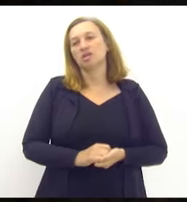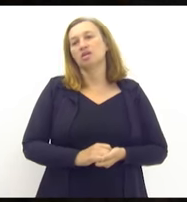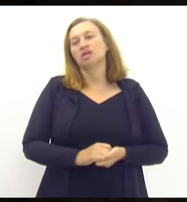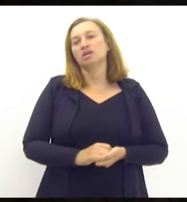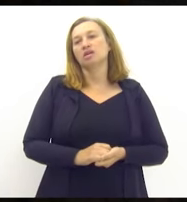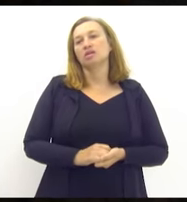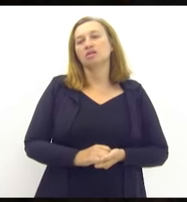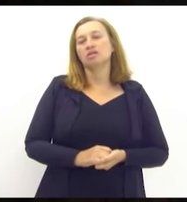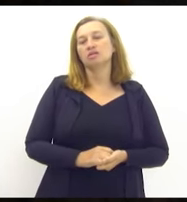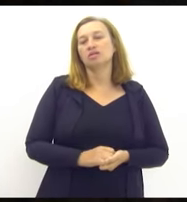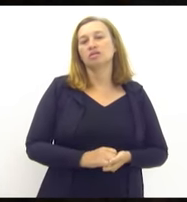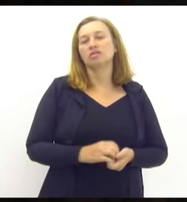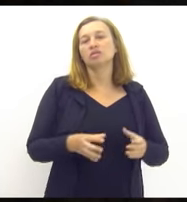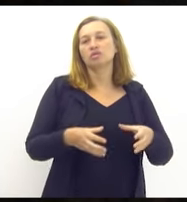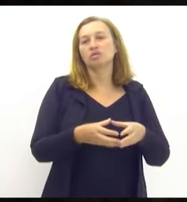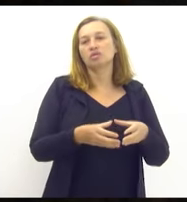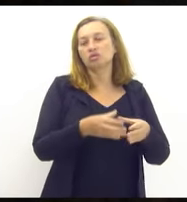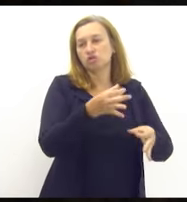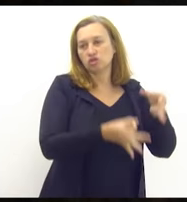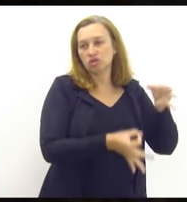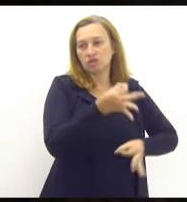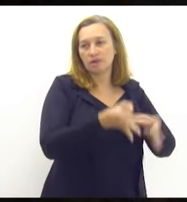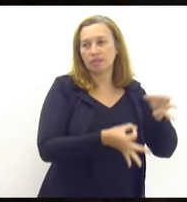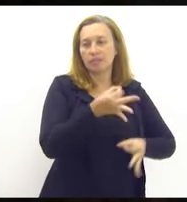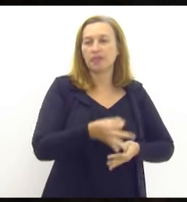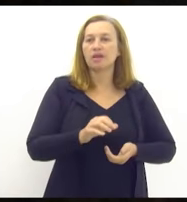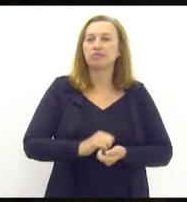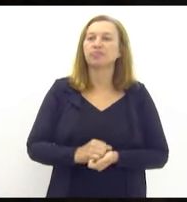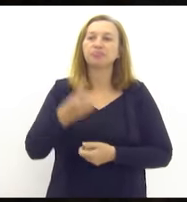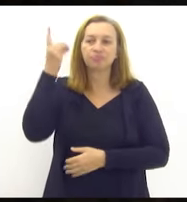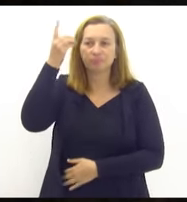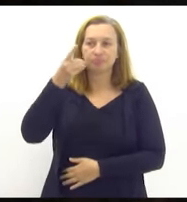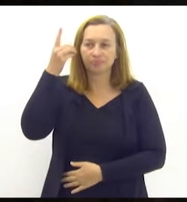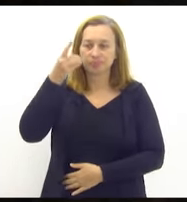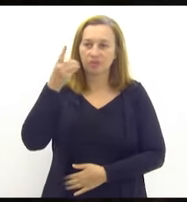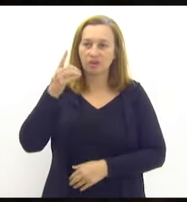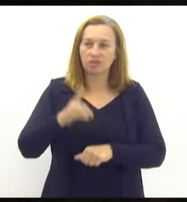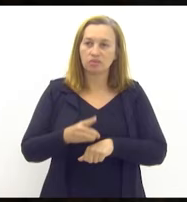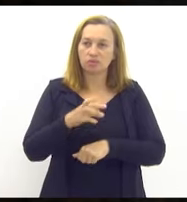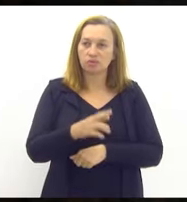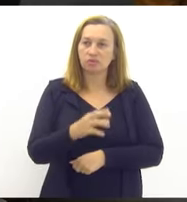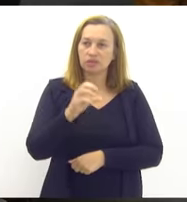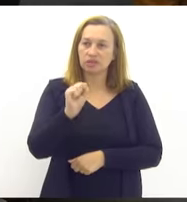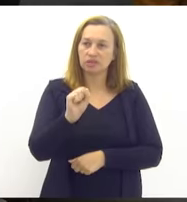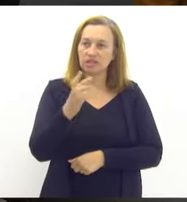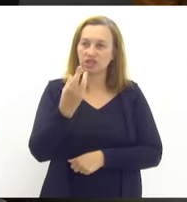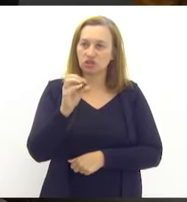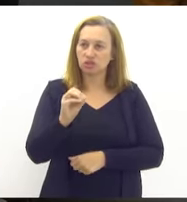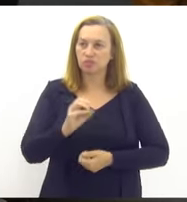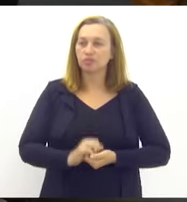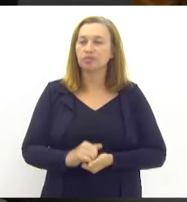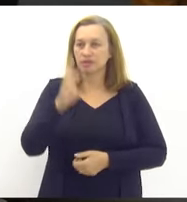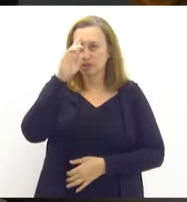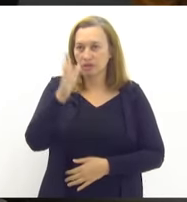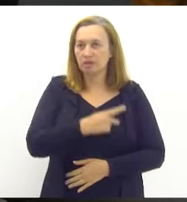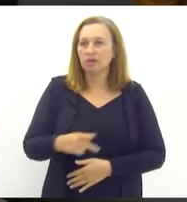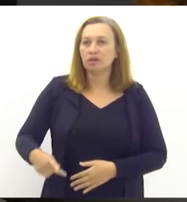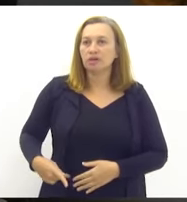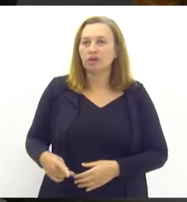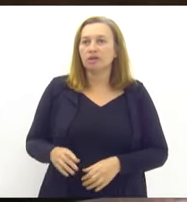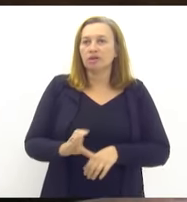emitir parecer pela comissão de constituição e justiça Deputado Dr Serginho senhor presidente parecer